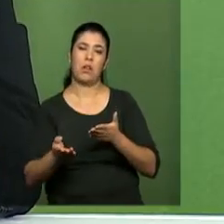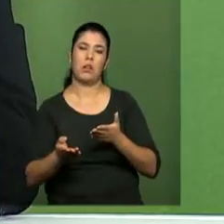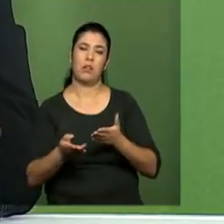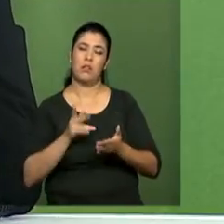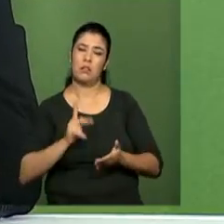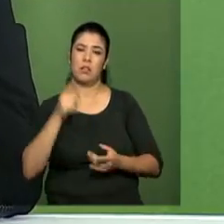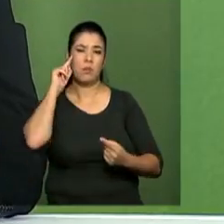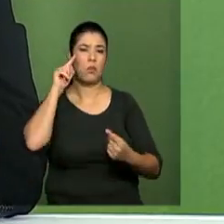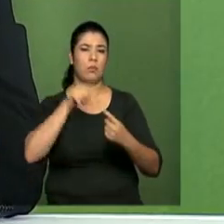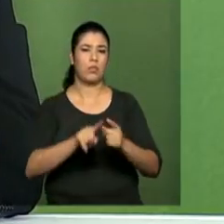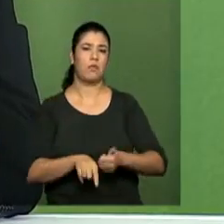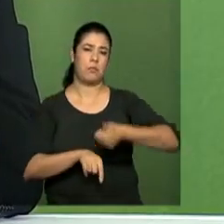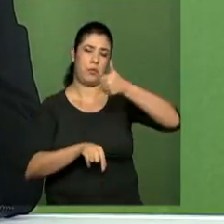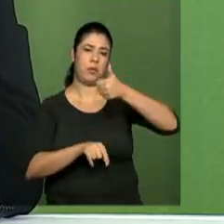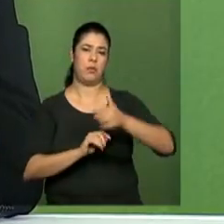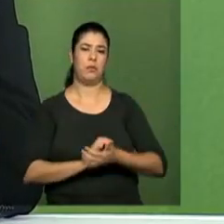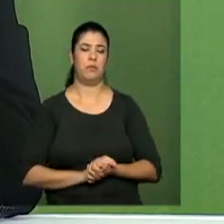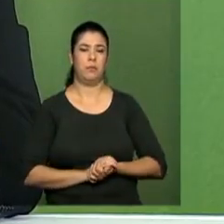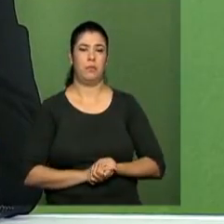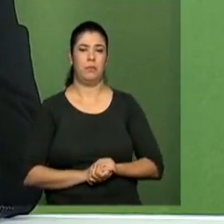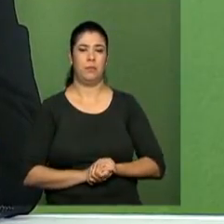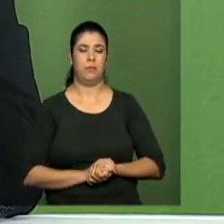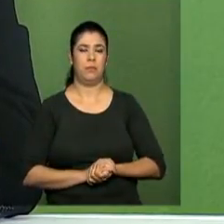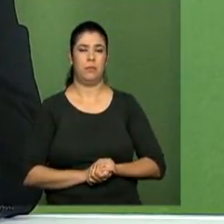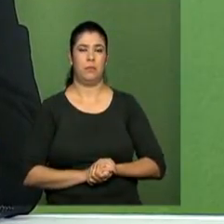positivo no campo negativo